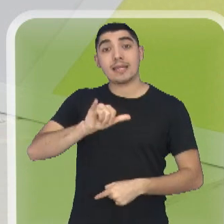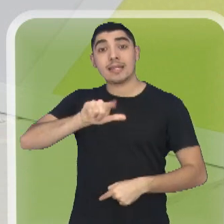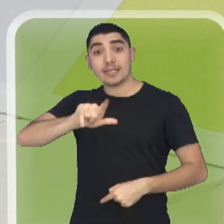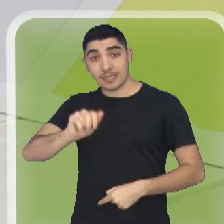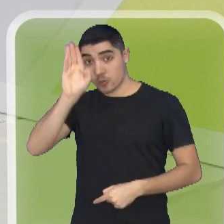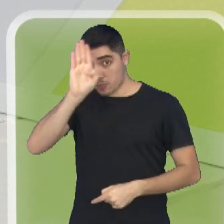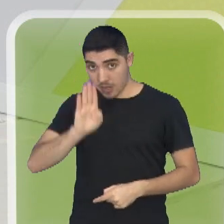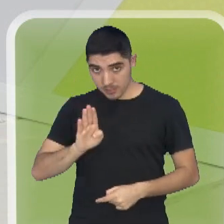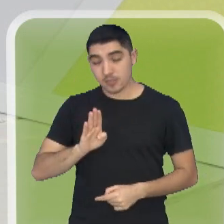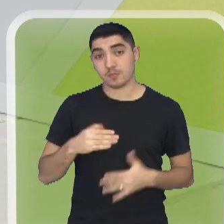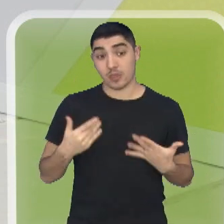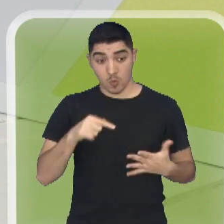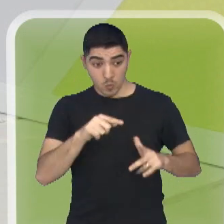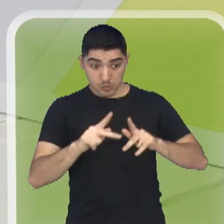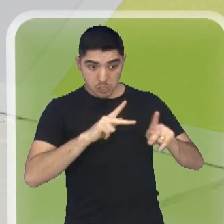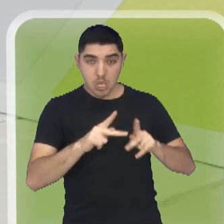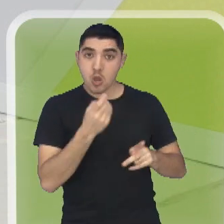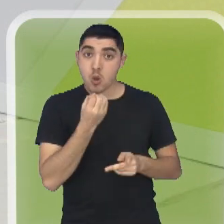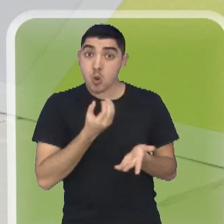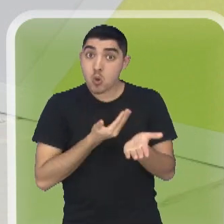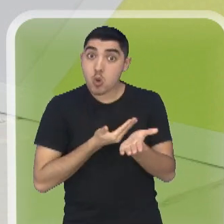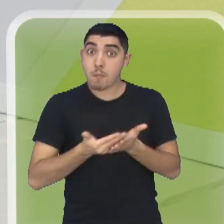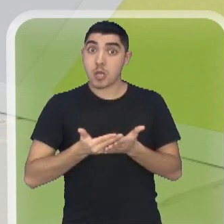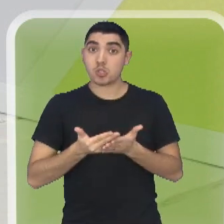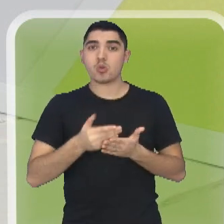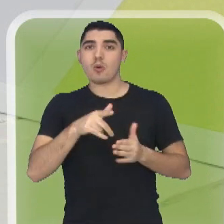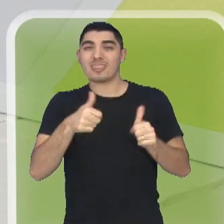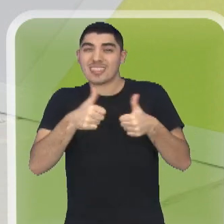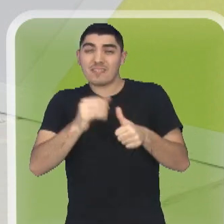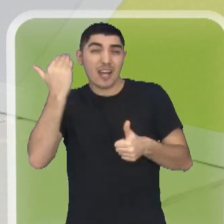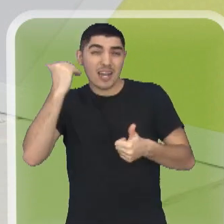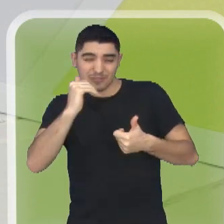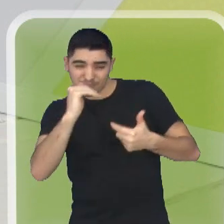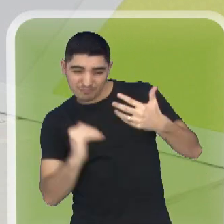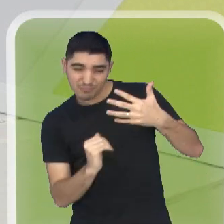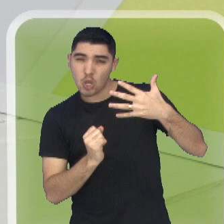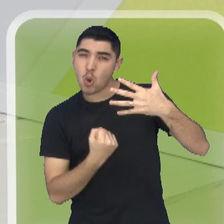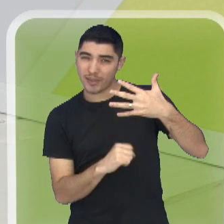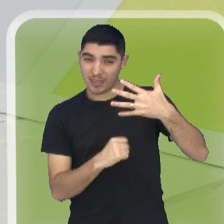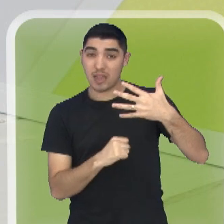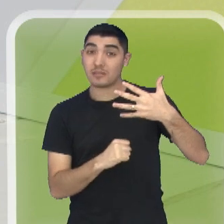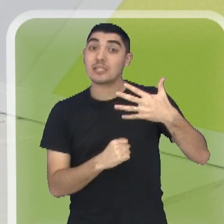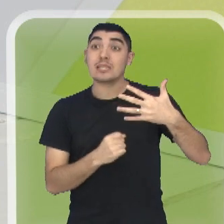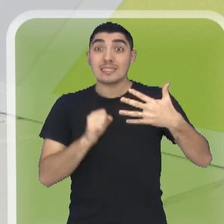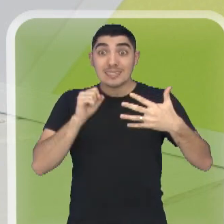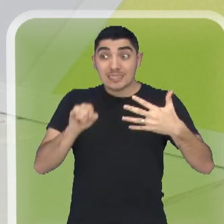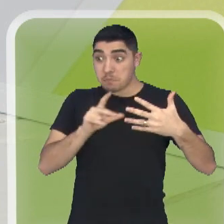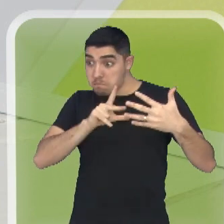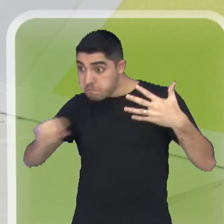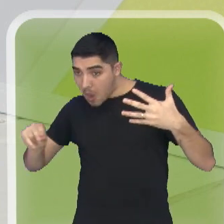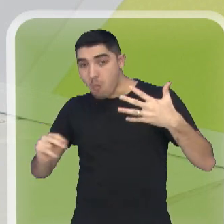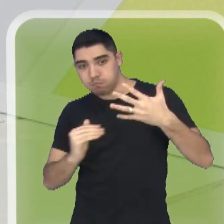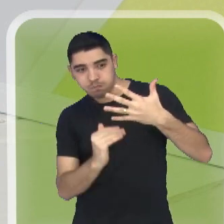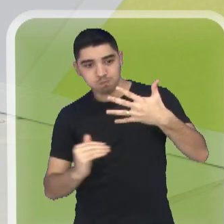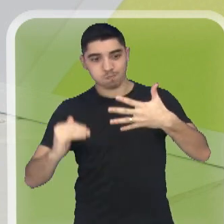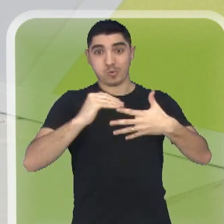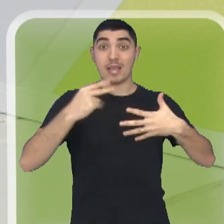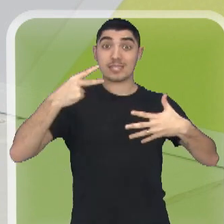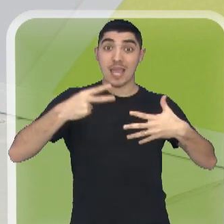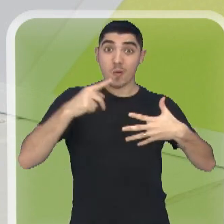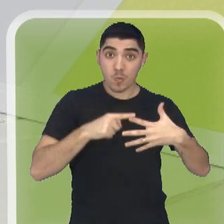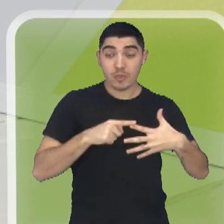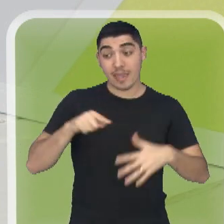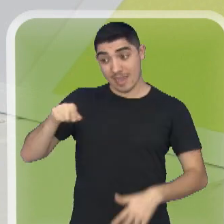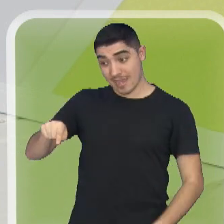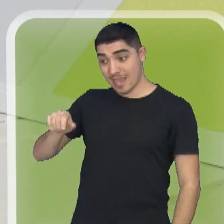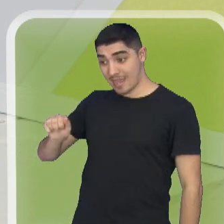O São José começou a partida como 8º colocado, podendo até chegar à vice-liderança na competição. E a